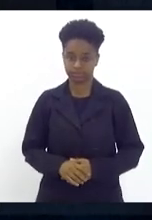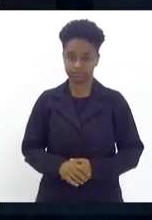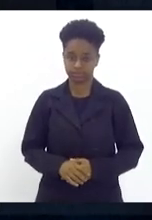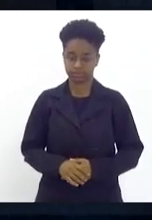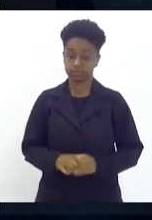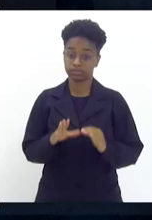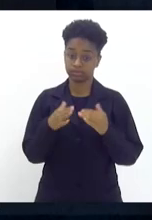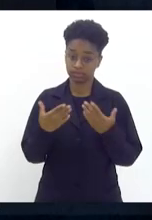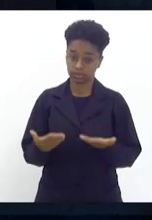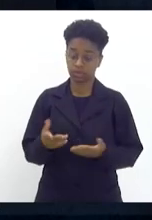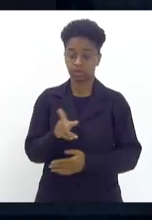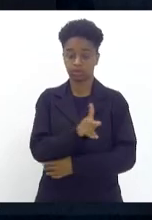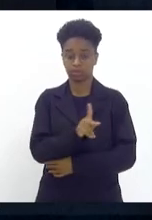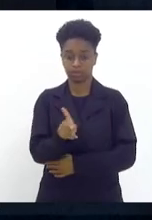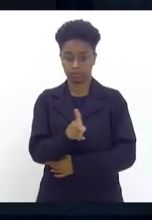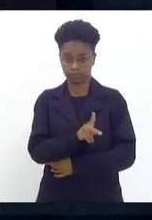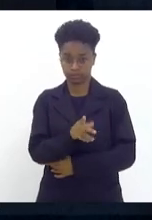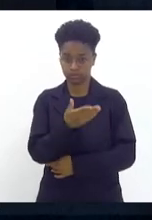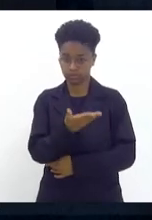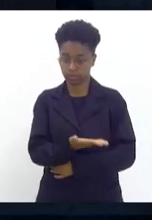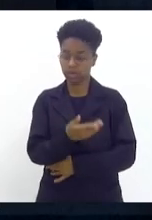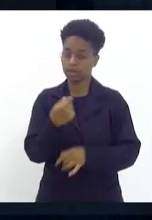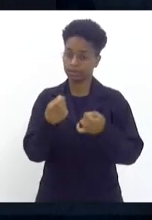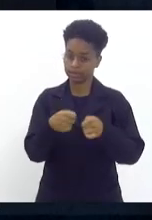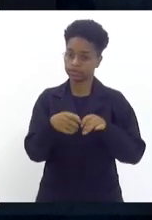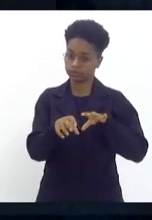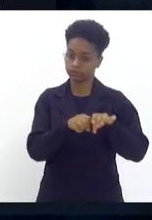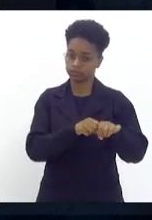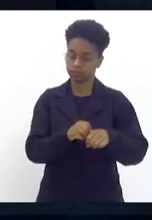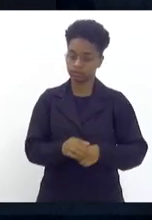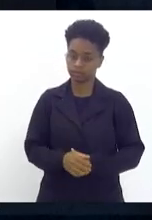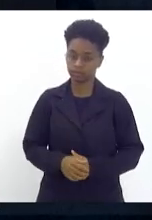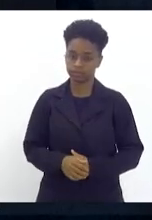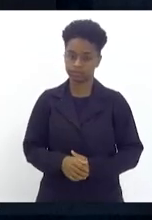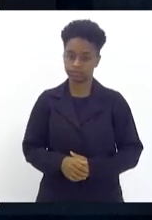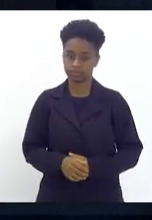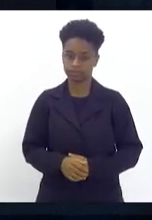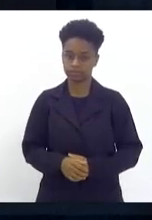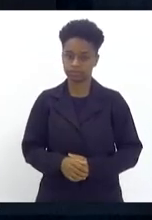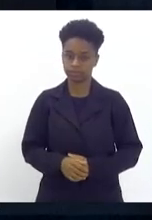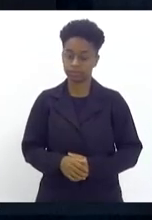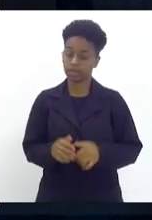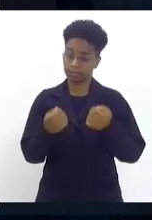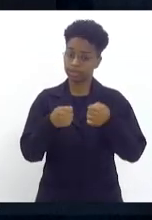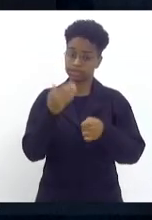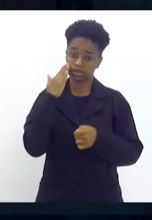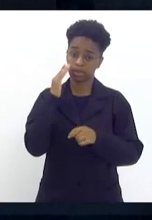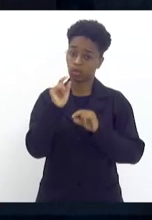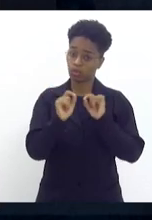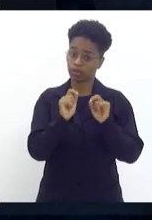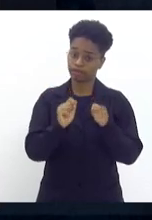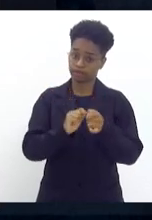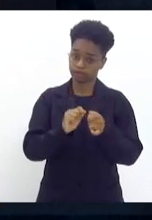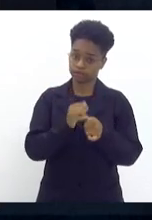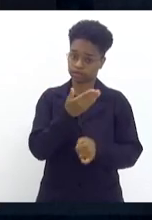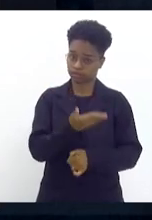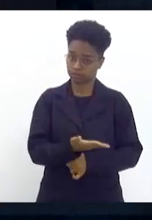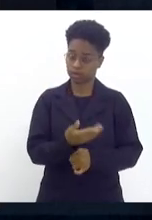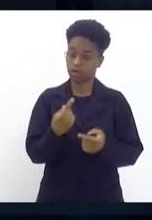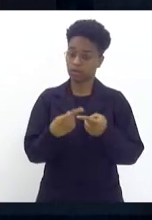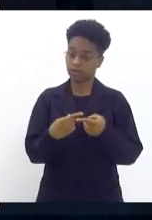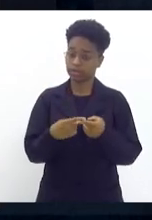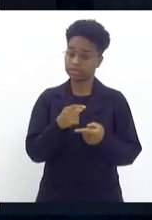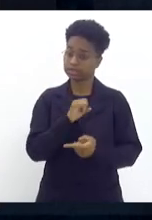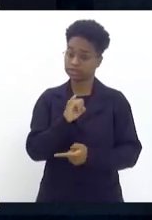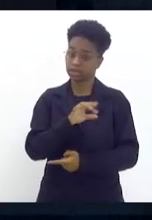Então, esse professor, né, ele precisa ser formado. Ele precisa saber o que ele está fazendo. Senão, também, ele vai